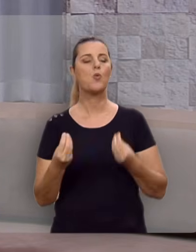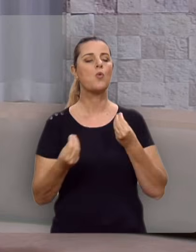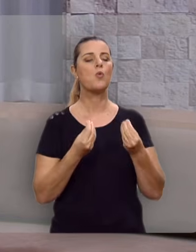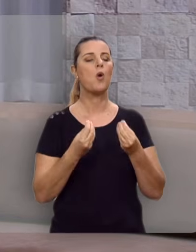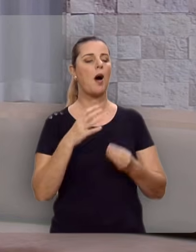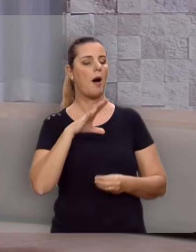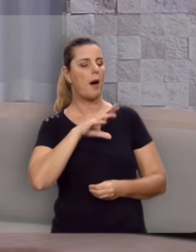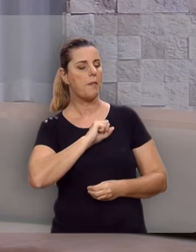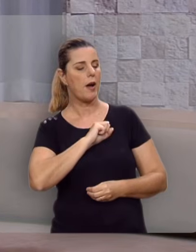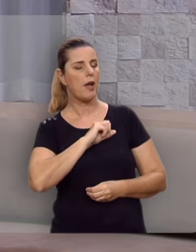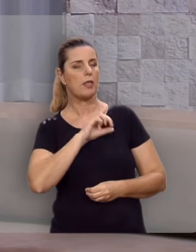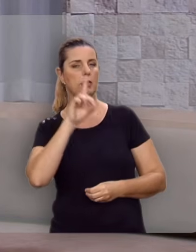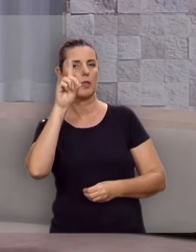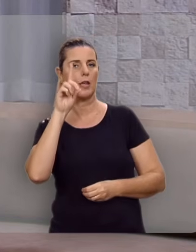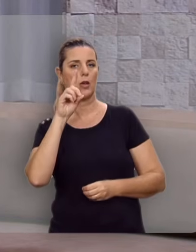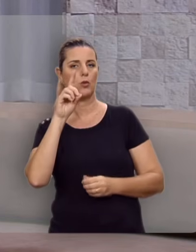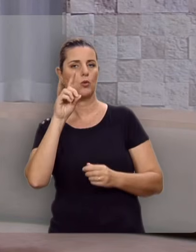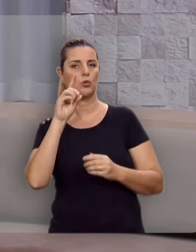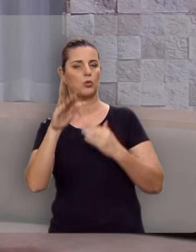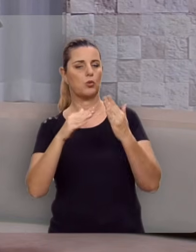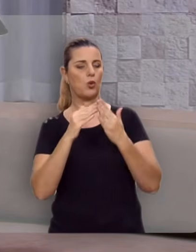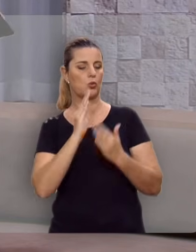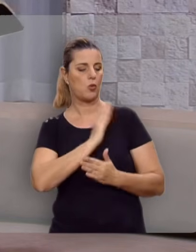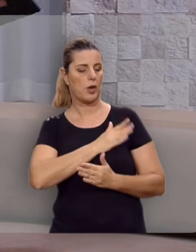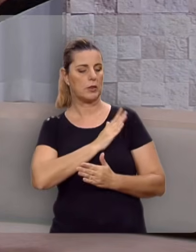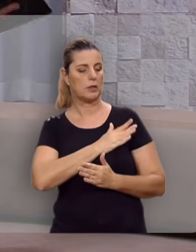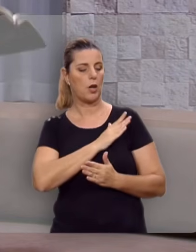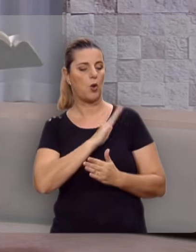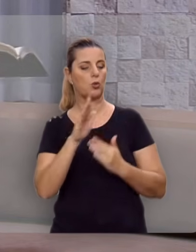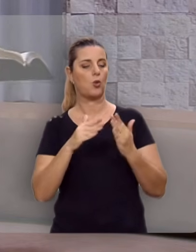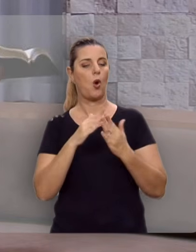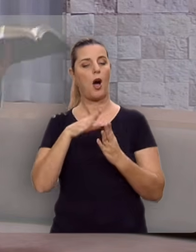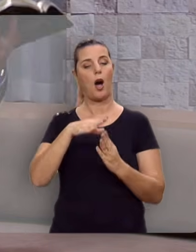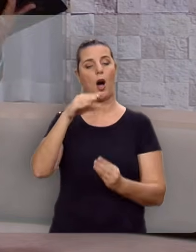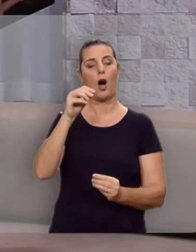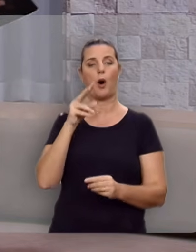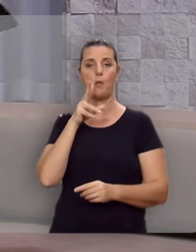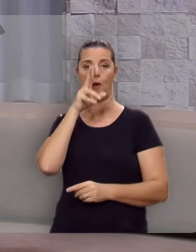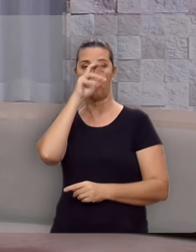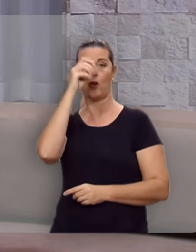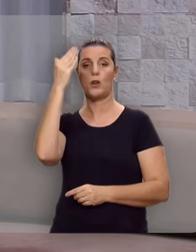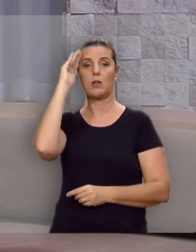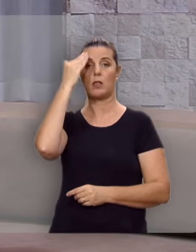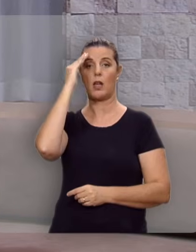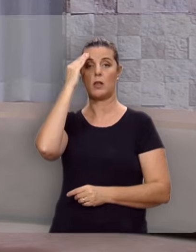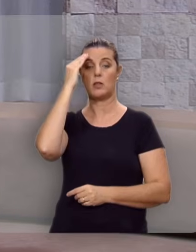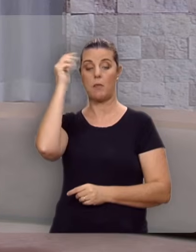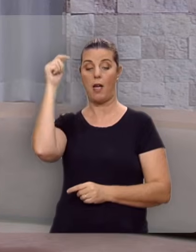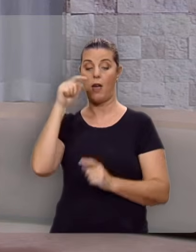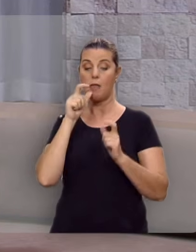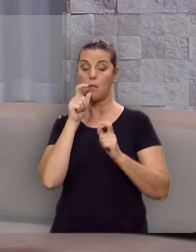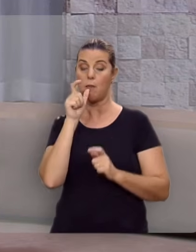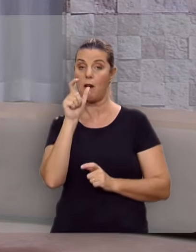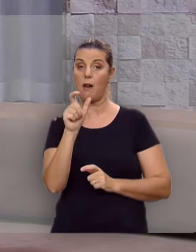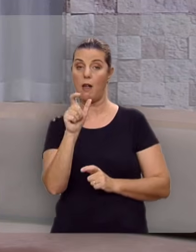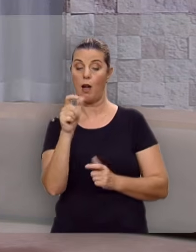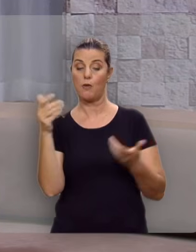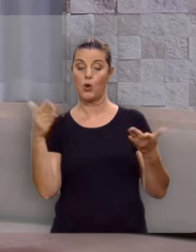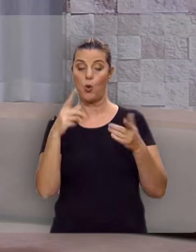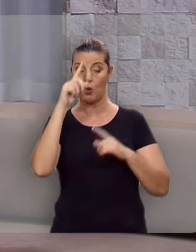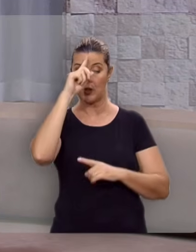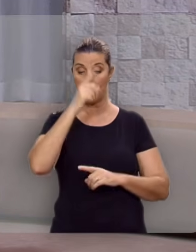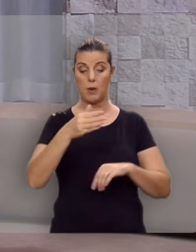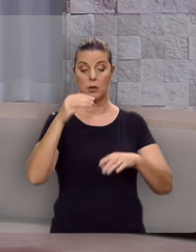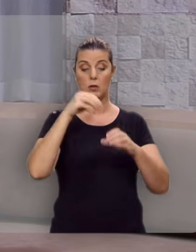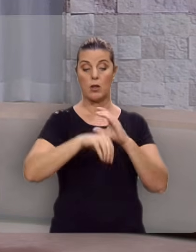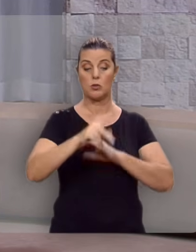Amarás, pois, o Senhor teu Deus de todo o teu coração, de toda a tua alma, de toda a tua força, de todo o teu entendimento. E estas palavras que hoje